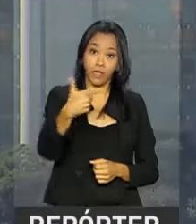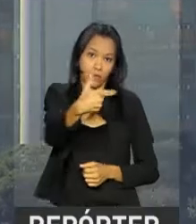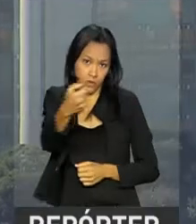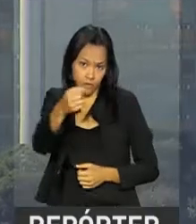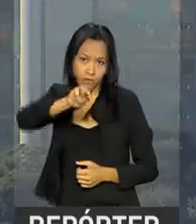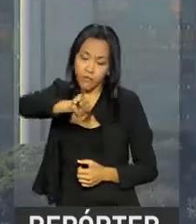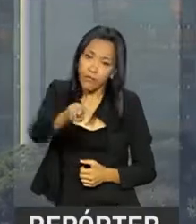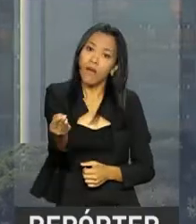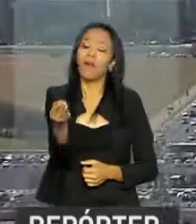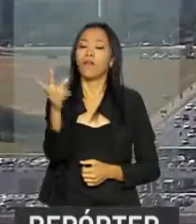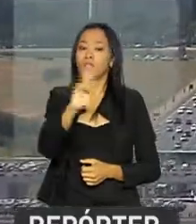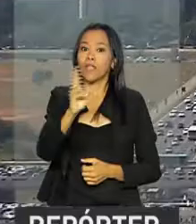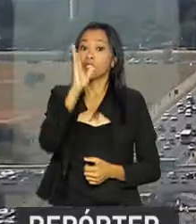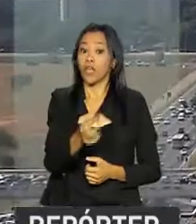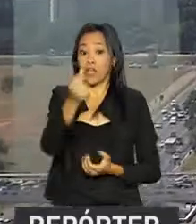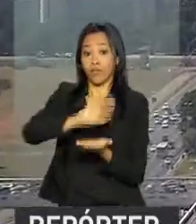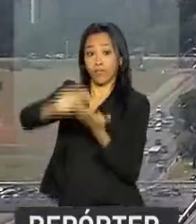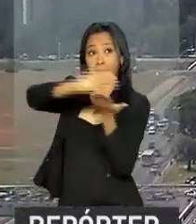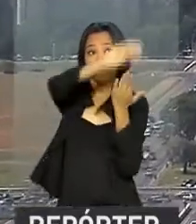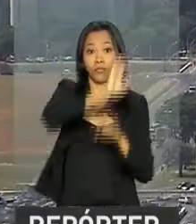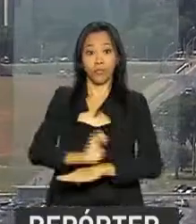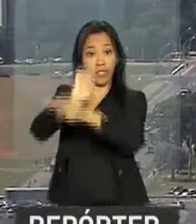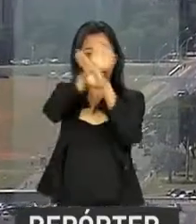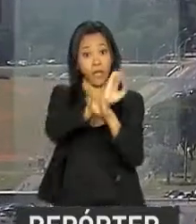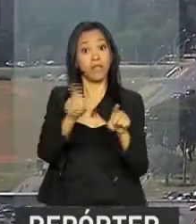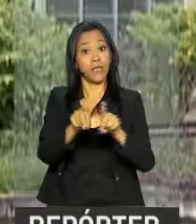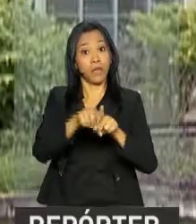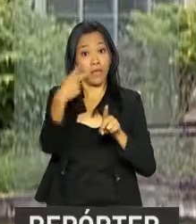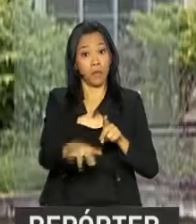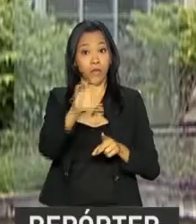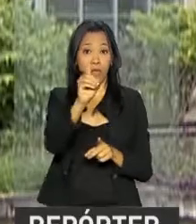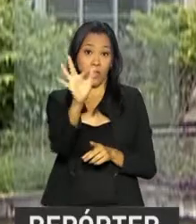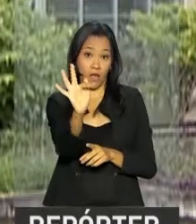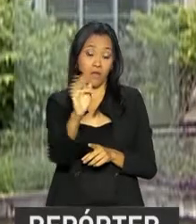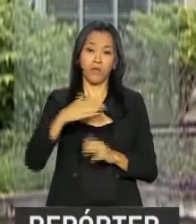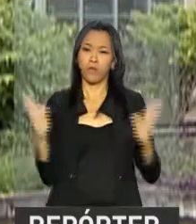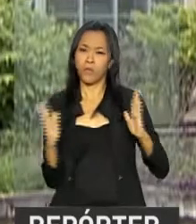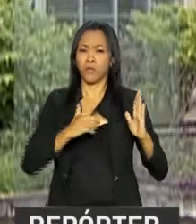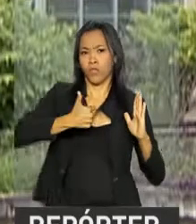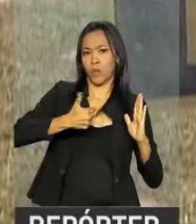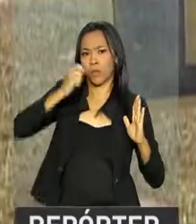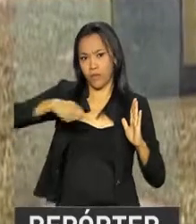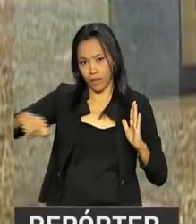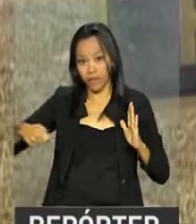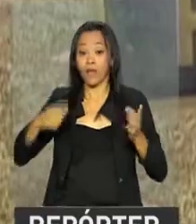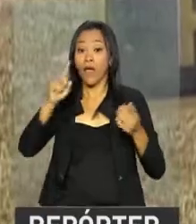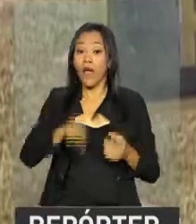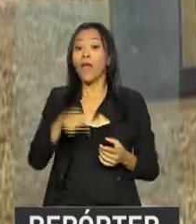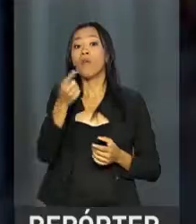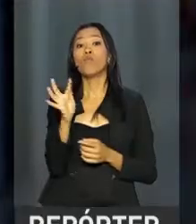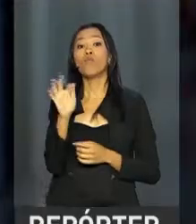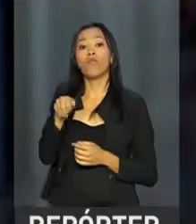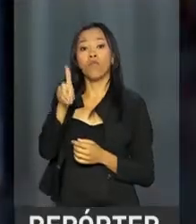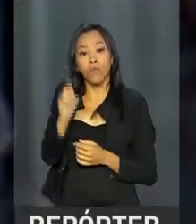1,2 bilhão de reais foram destinados aos estados e ao Distrito Federal nos últimos 12 meses. Os recursos são do Fundo Penitenciário